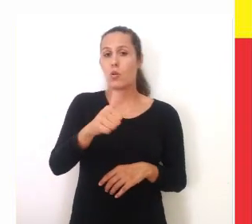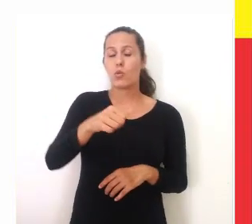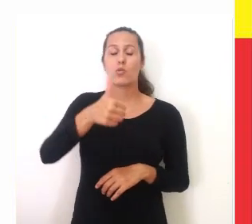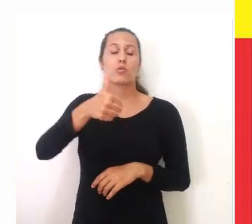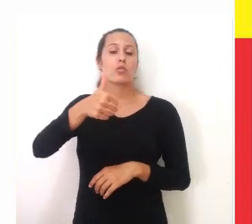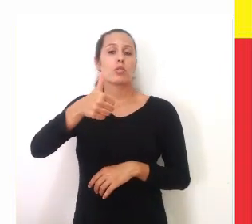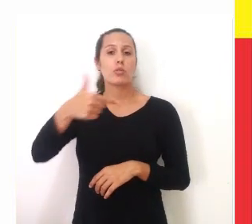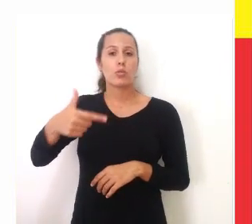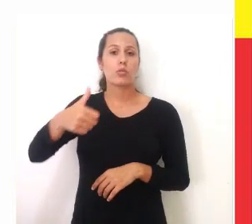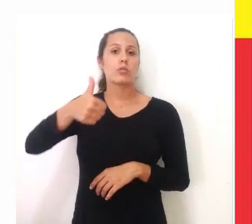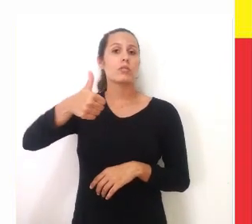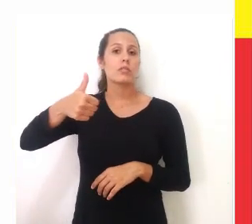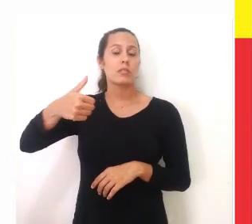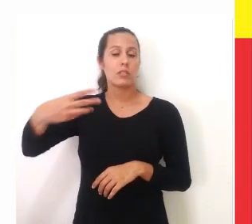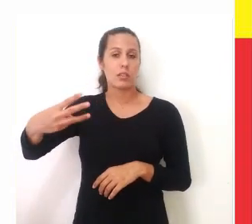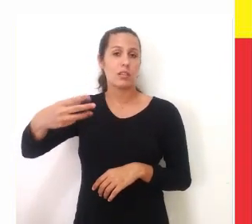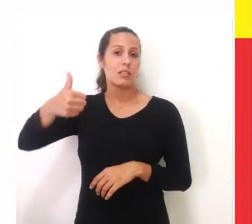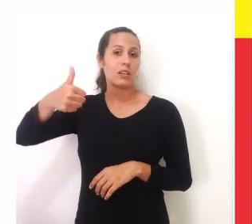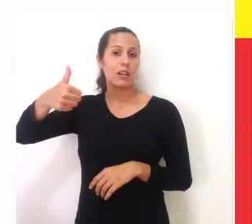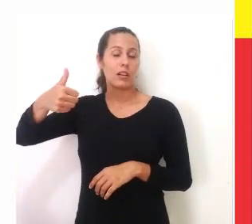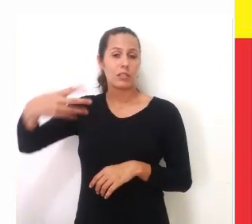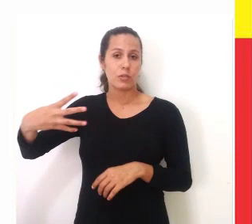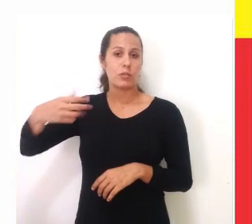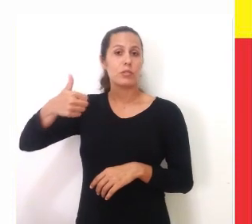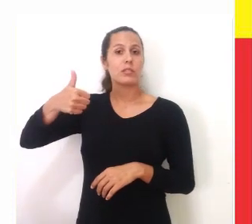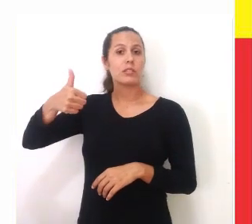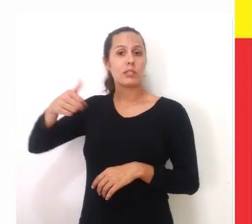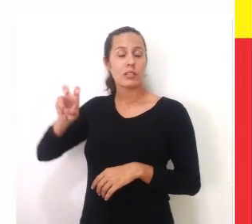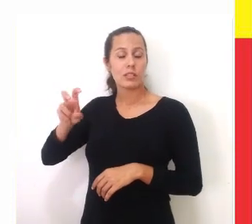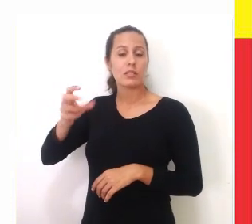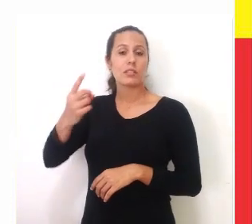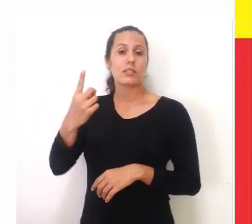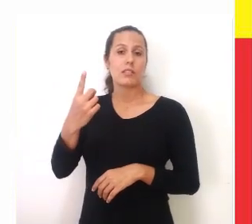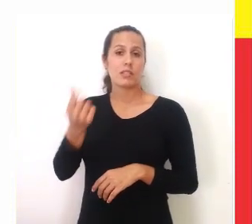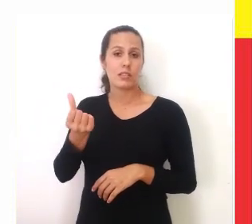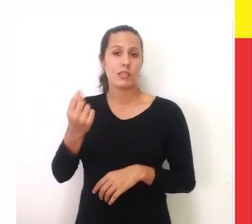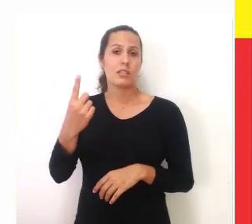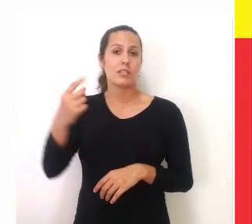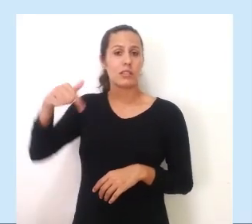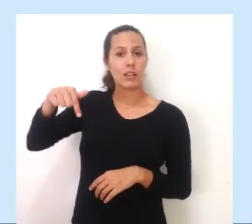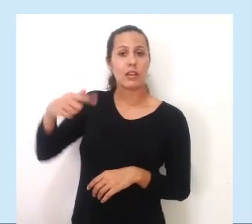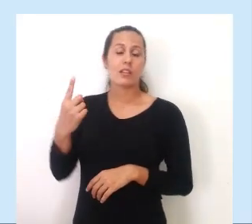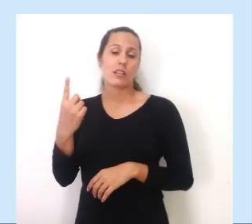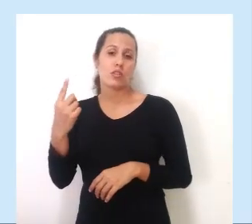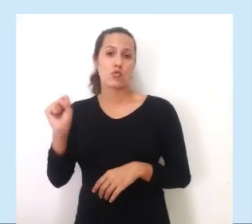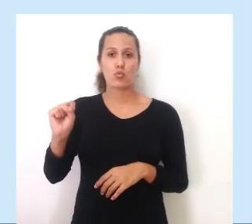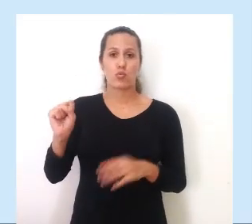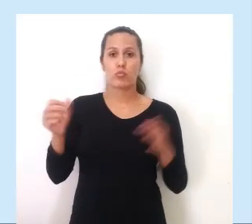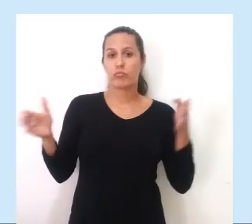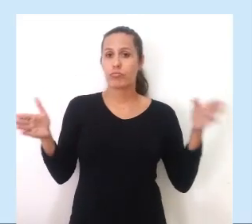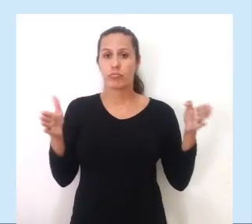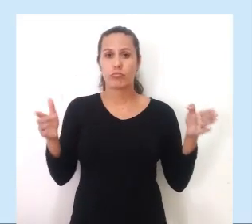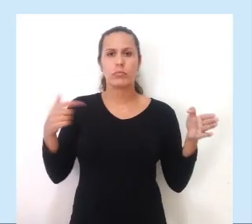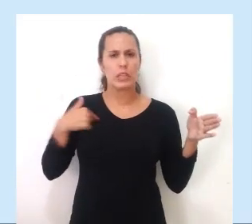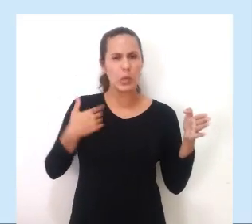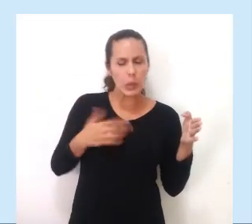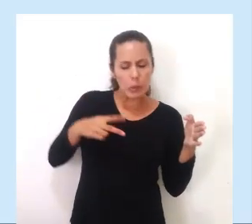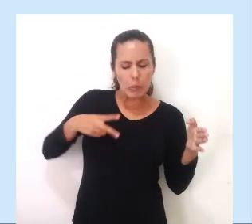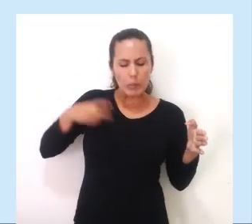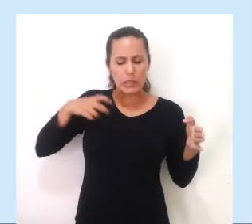dia 11, dia 12, dia 13, dia 14, dia 15, 16, 17, 18. Quando eu estiver com